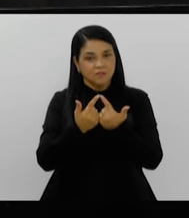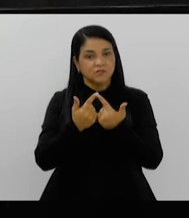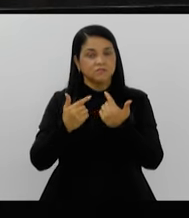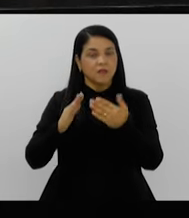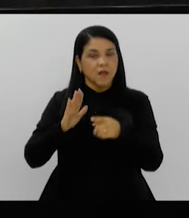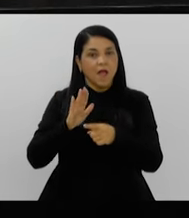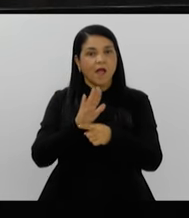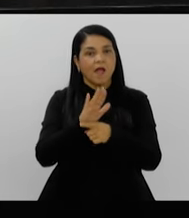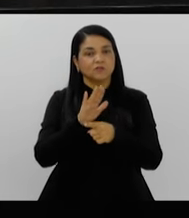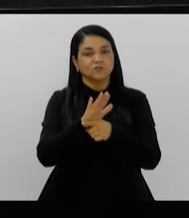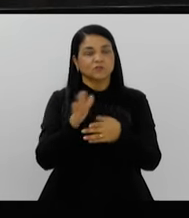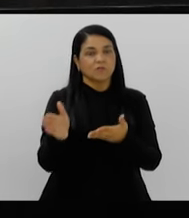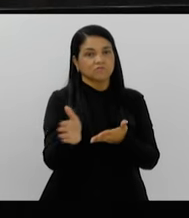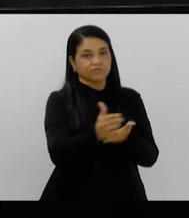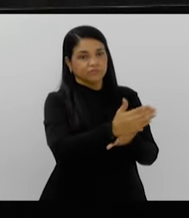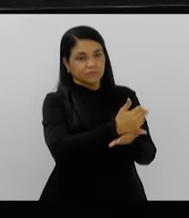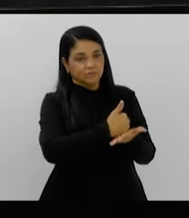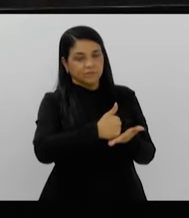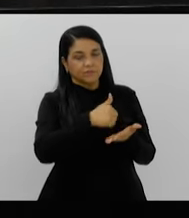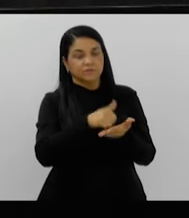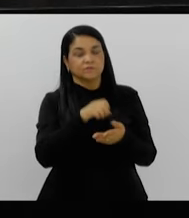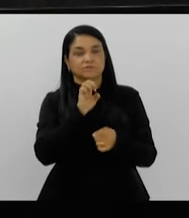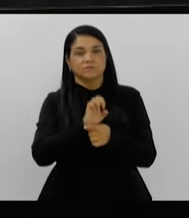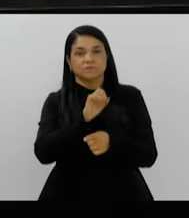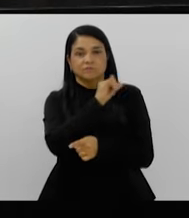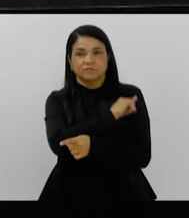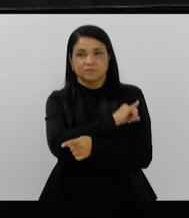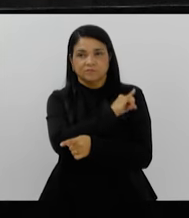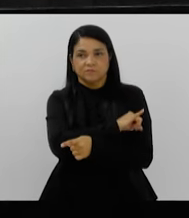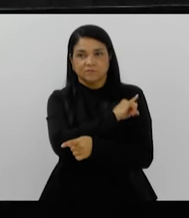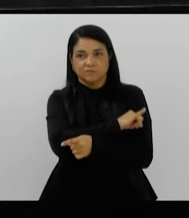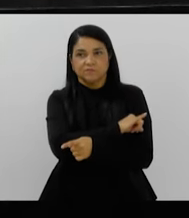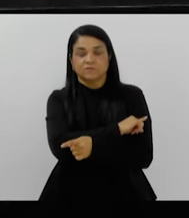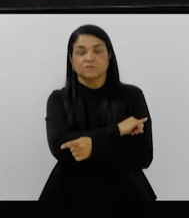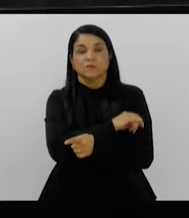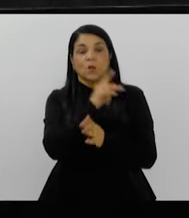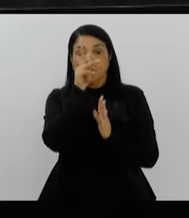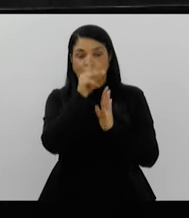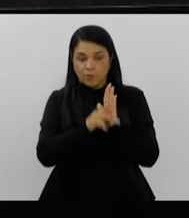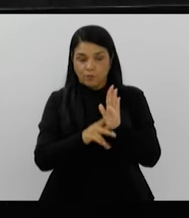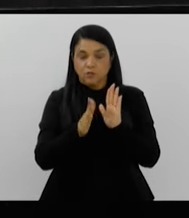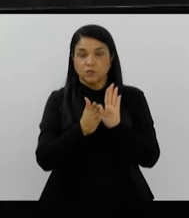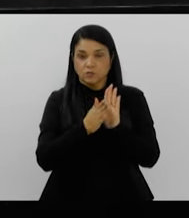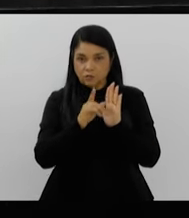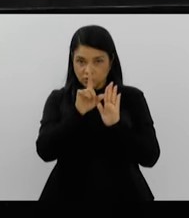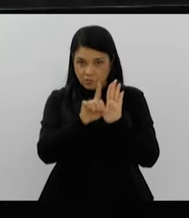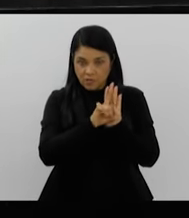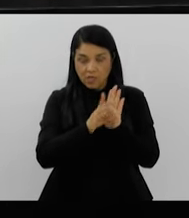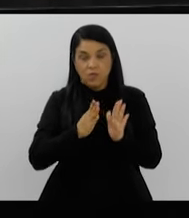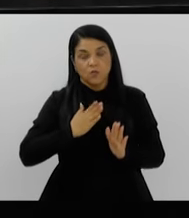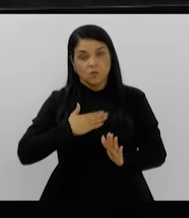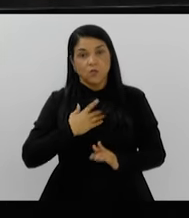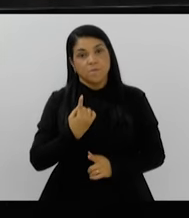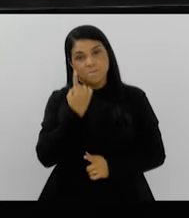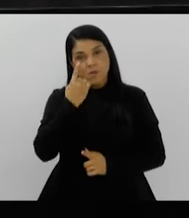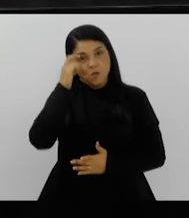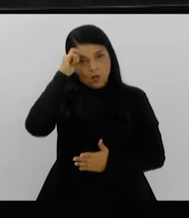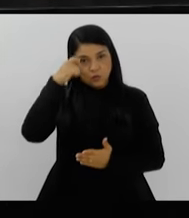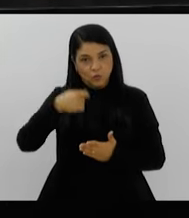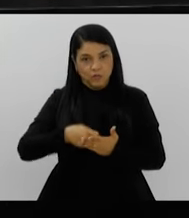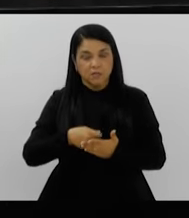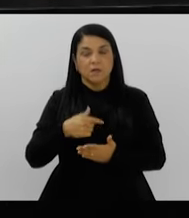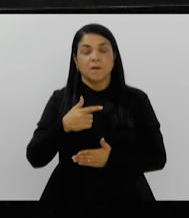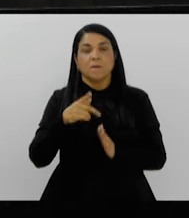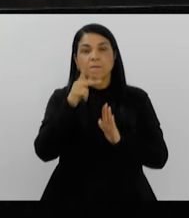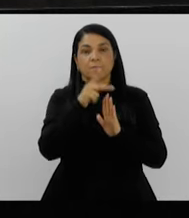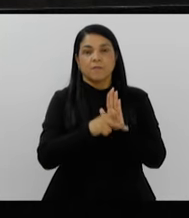com a arrecadação do nosso estado do Rio de Janeiro. Um deles, de minha autoria, que é o PLC 32